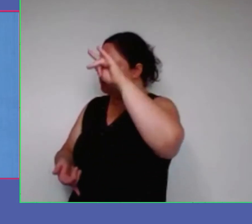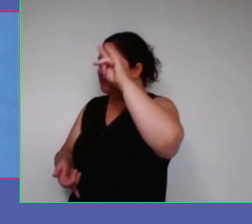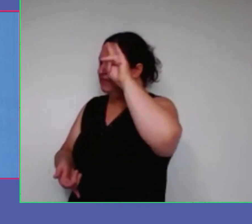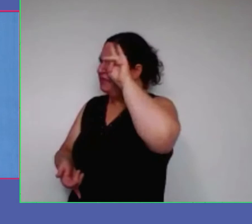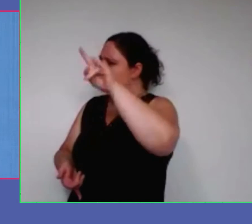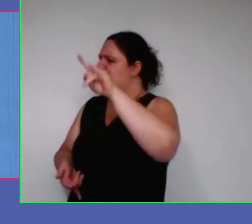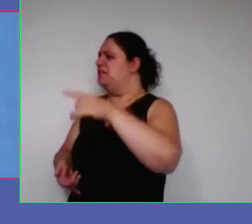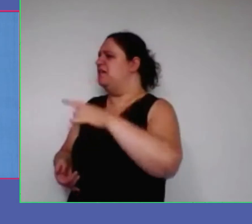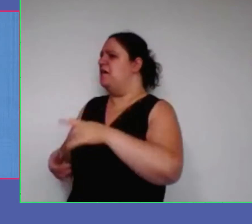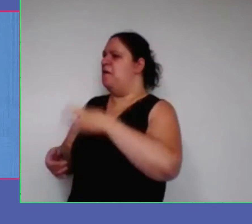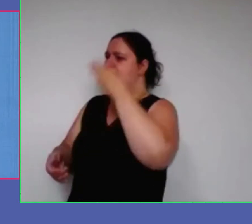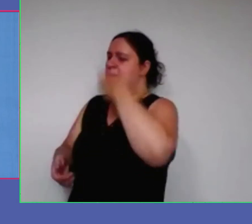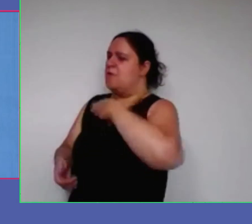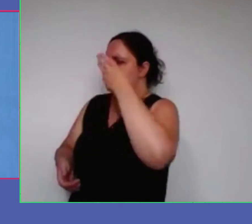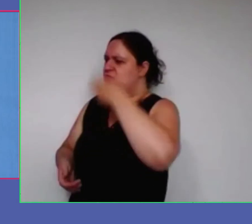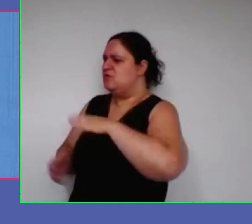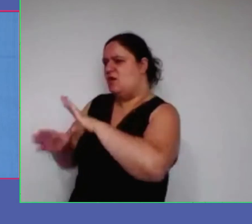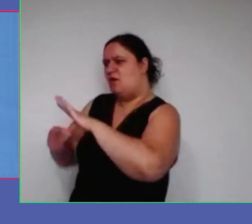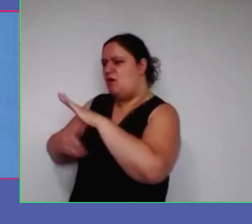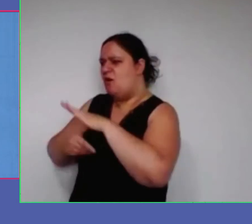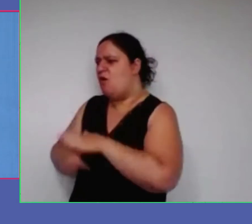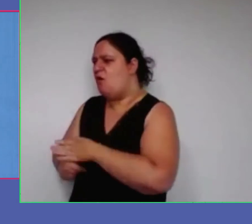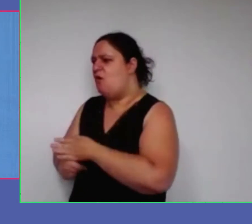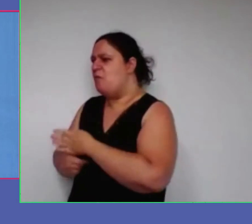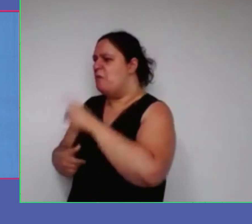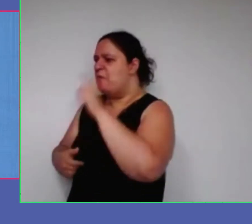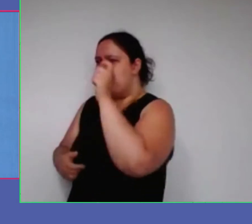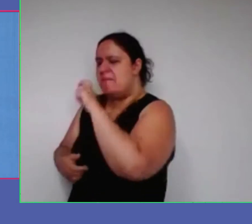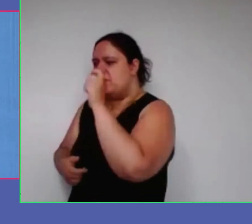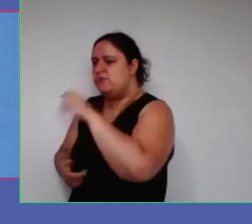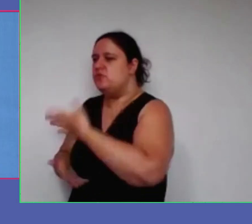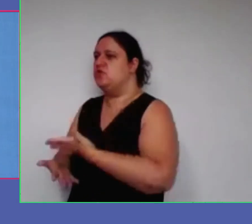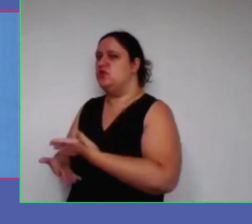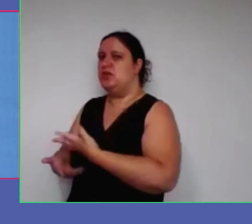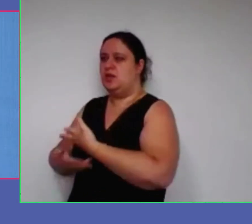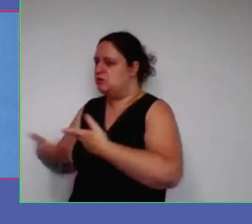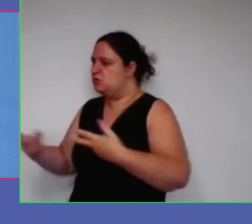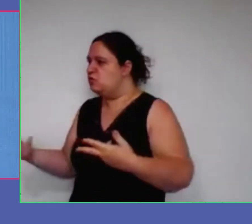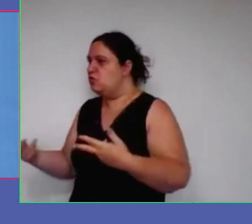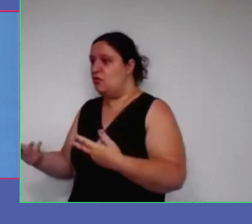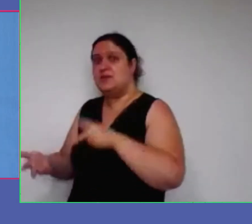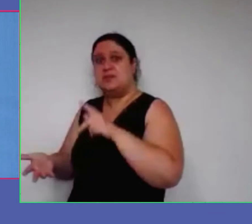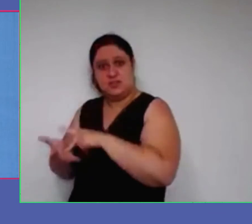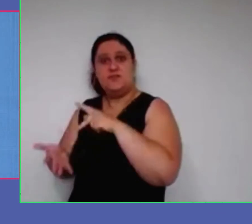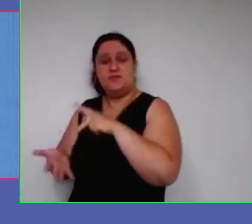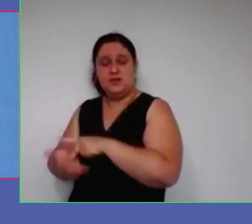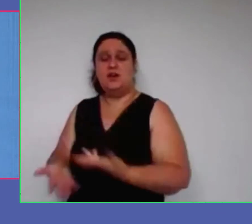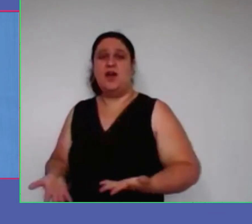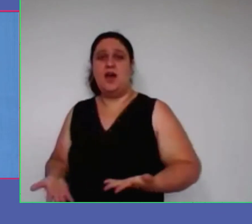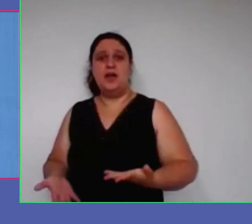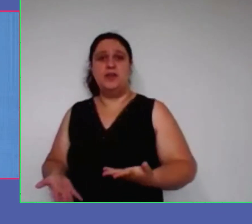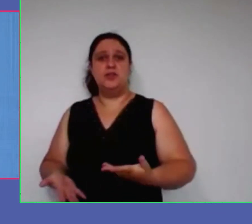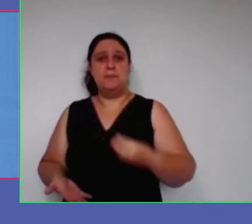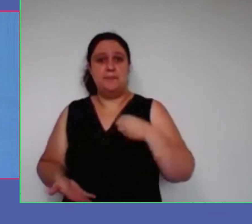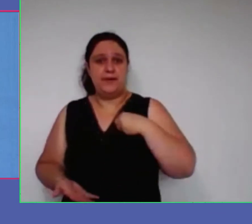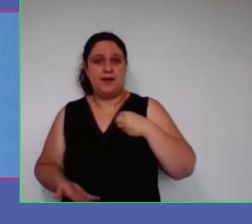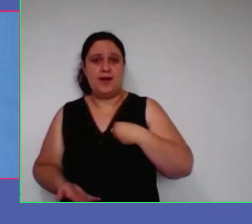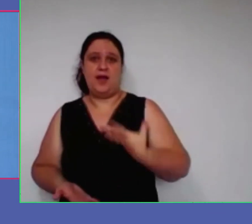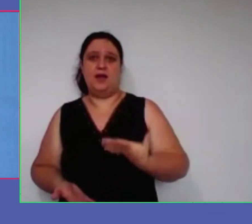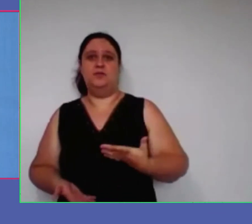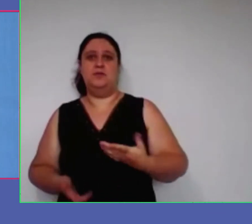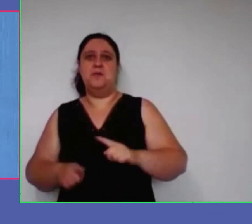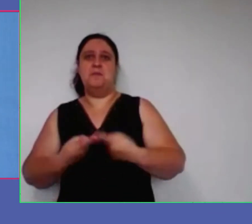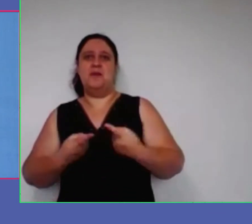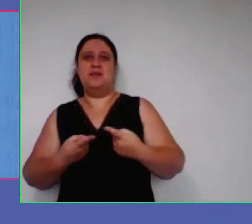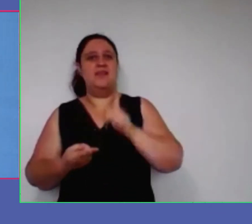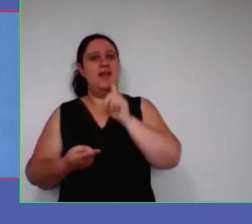testemunhos, blasfêmias, coisas que realmente contaminam o homem. Não lavar as mãos e comer pode